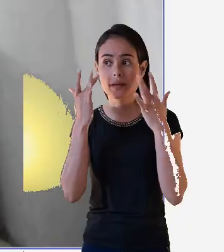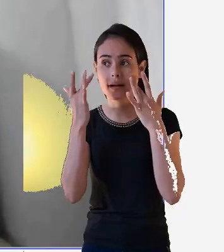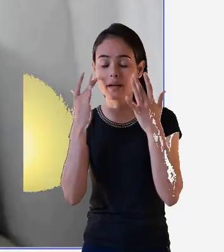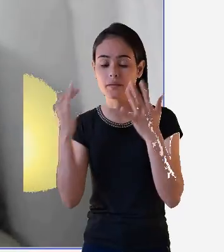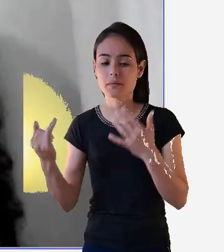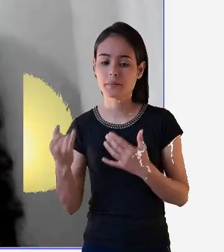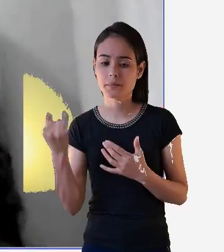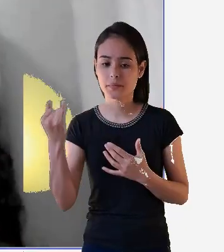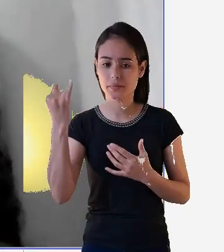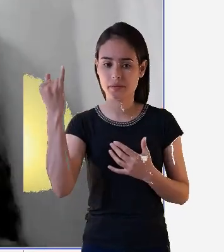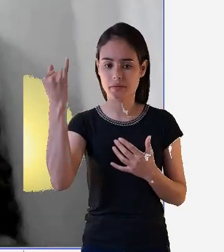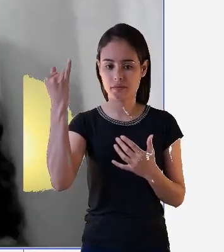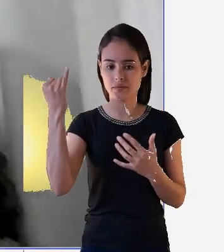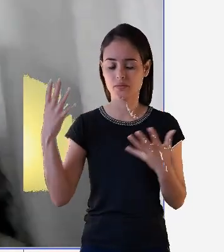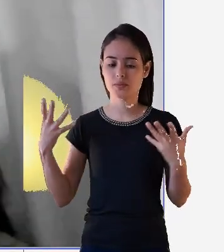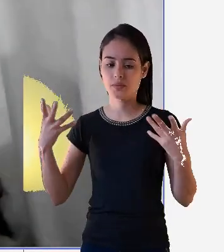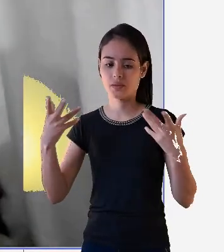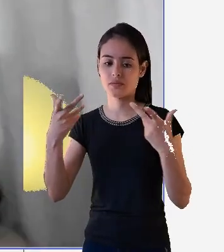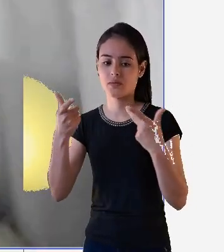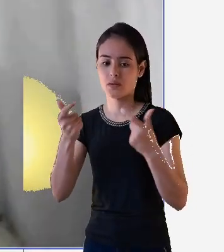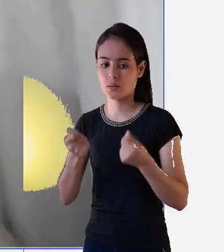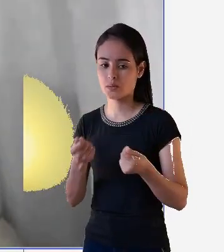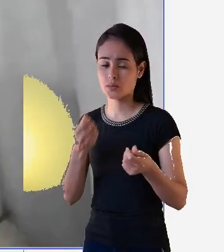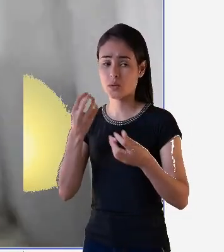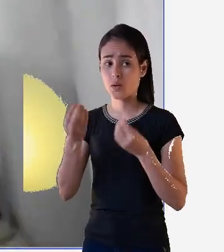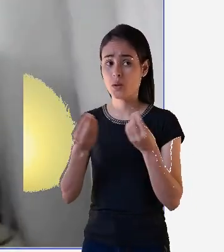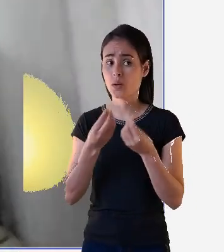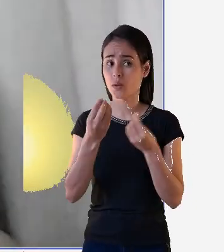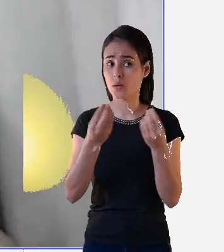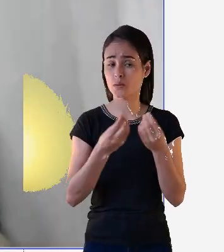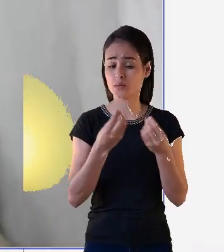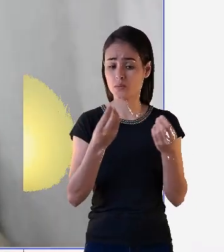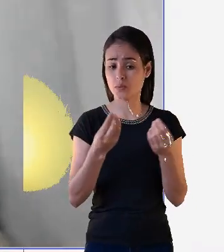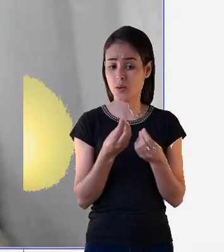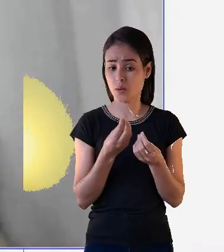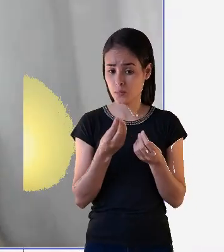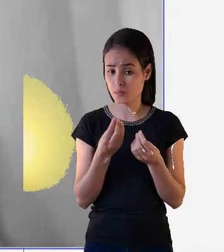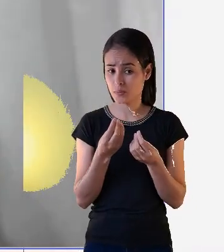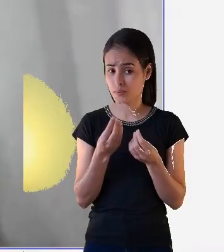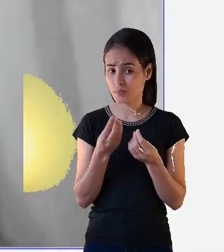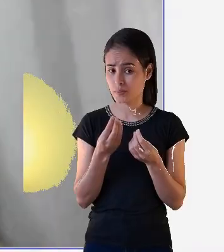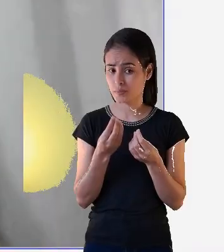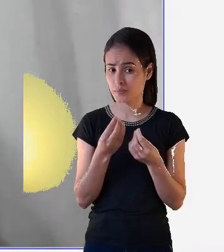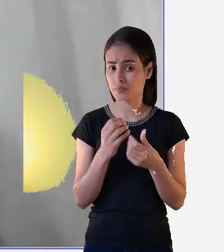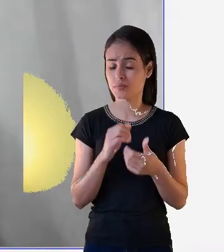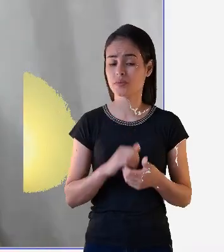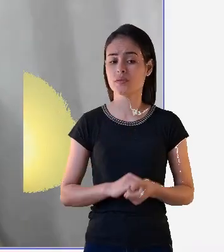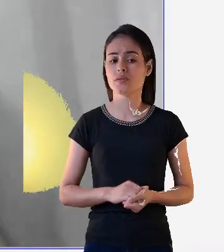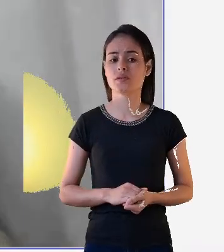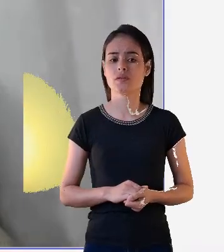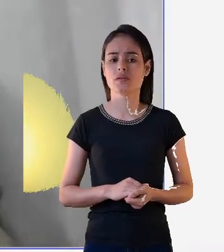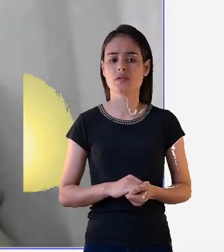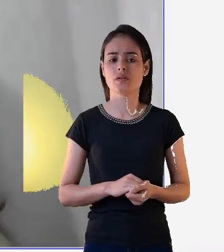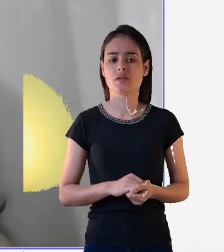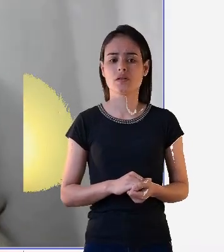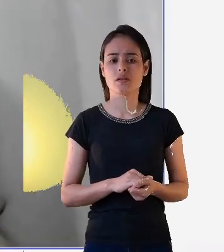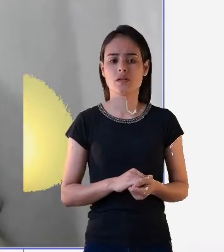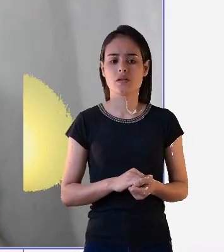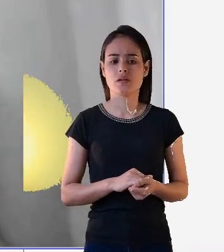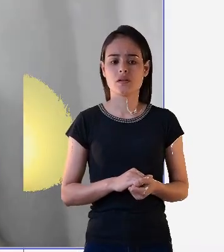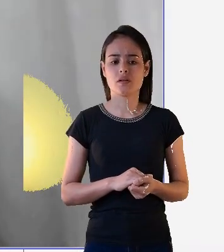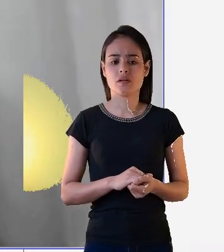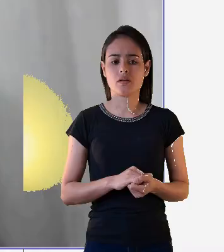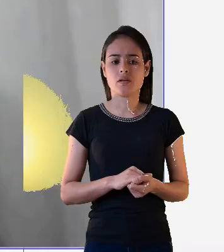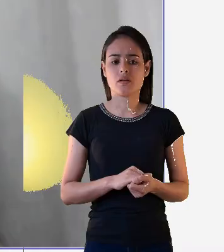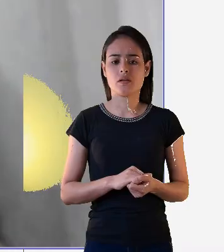como se criar um grupo de teatro fosse pouca coisa, né, é uma coisa muito grande, mas mostrar também toda essa